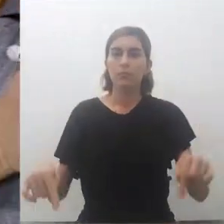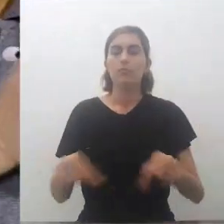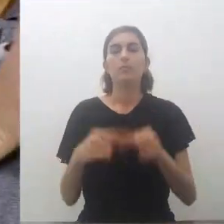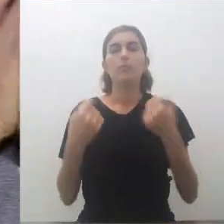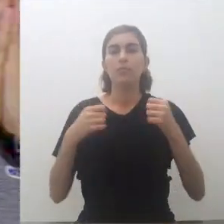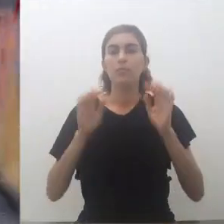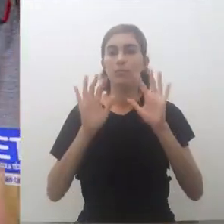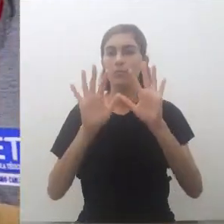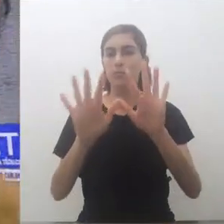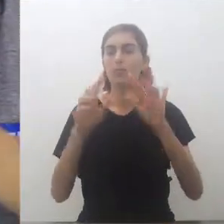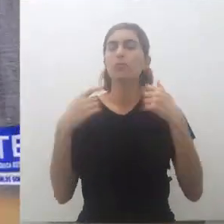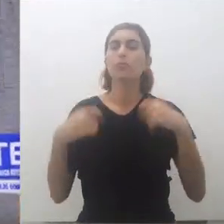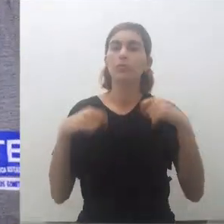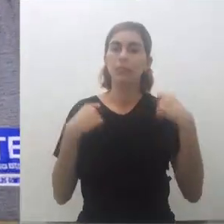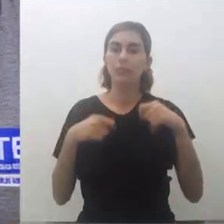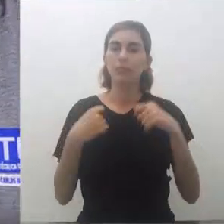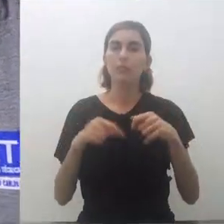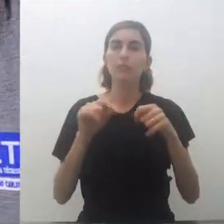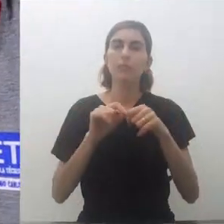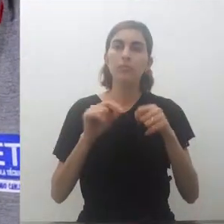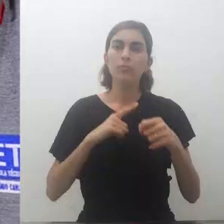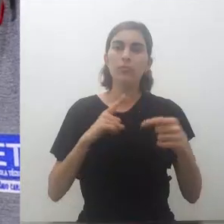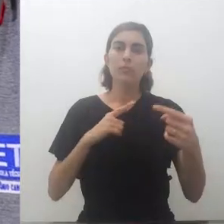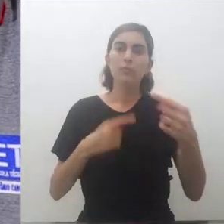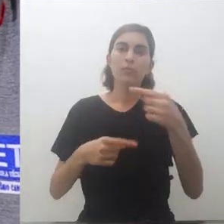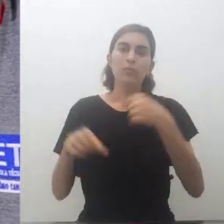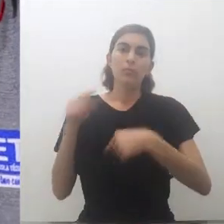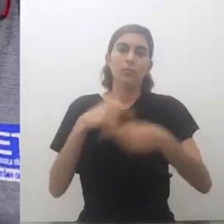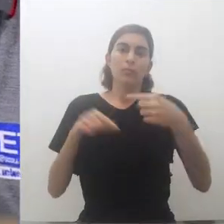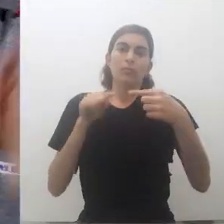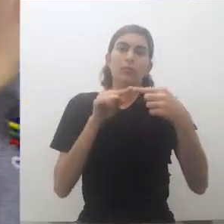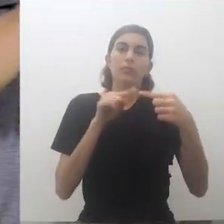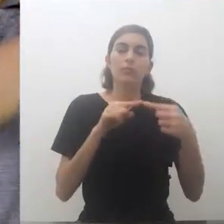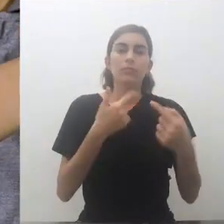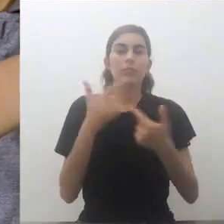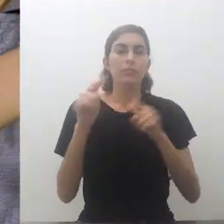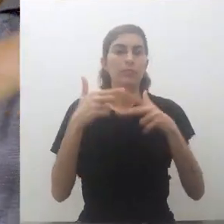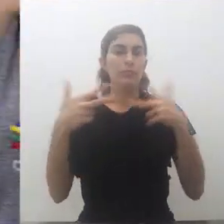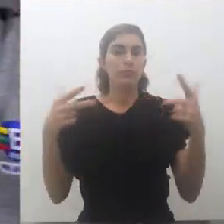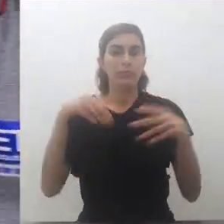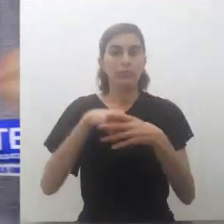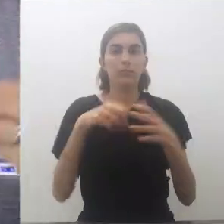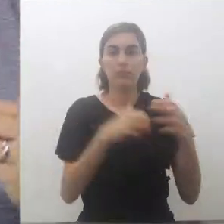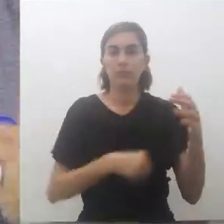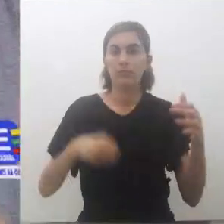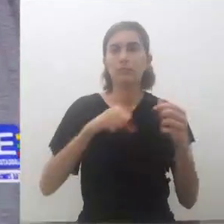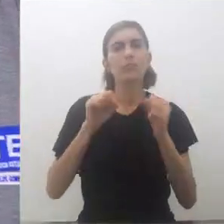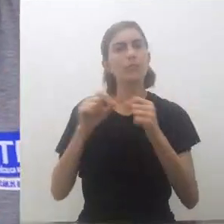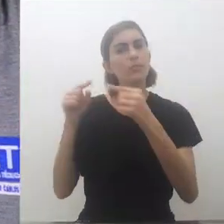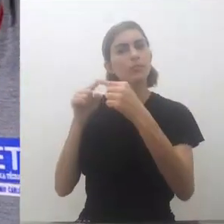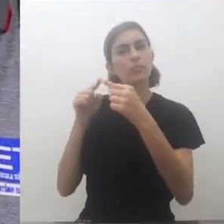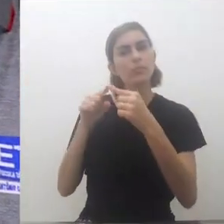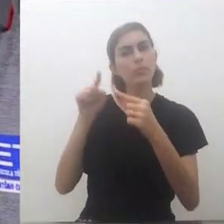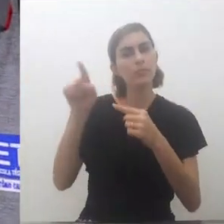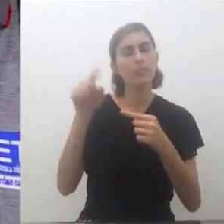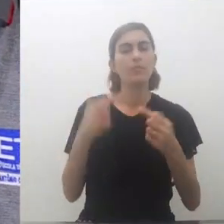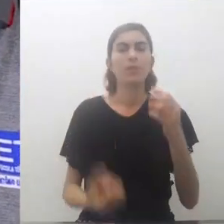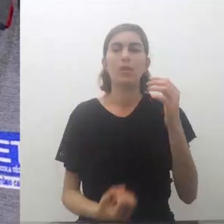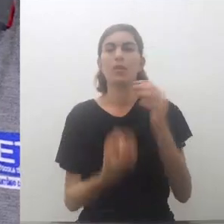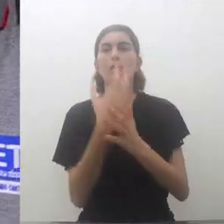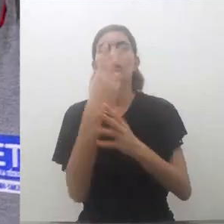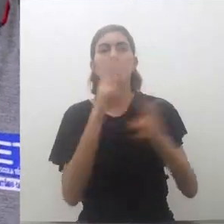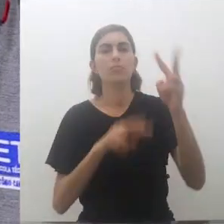ela precisa ter uma relação com os outros elementos. Então você pode combinar criando uma leitura